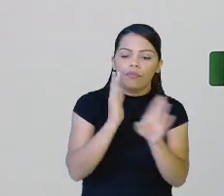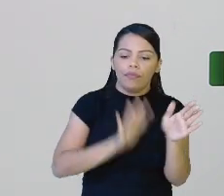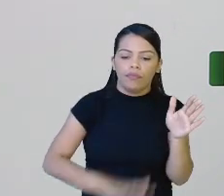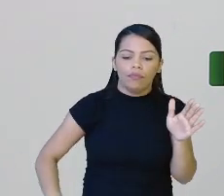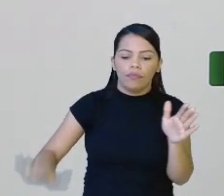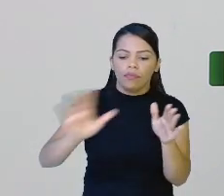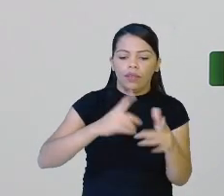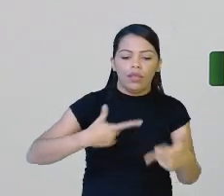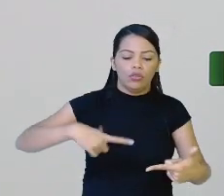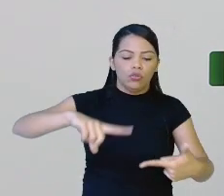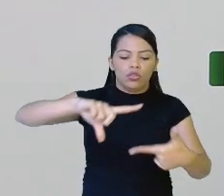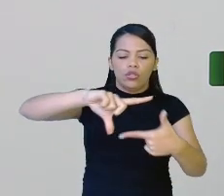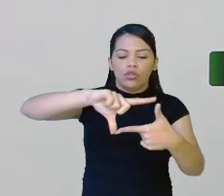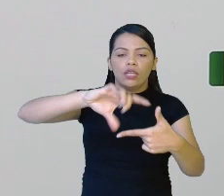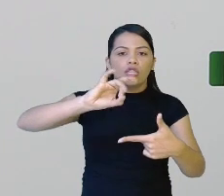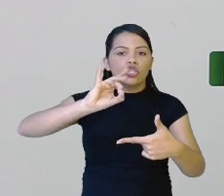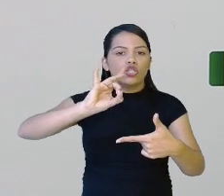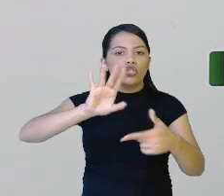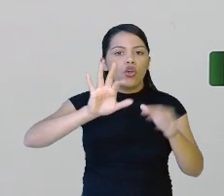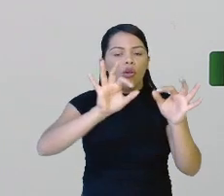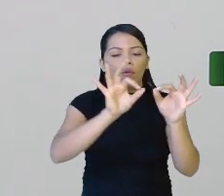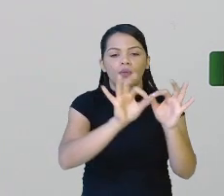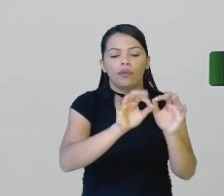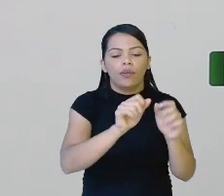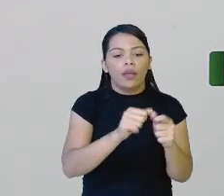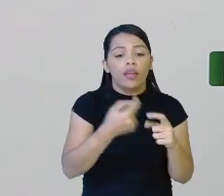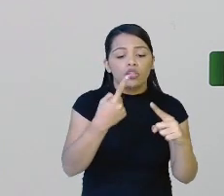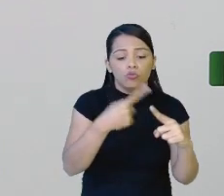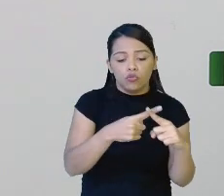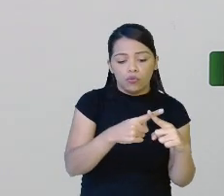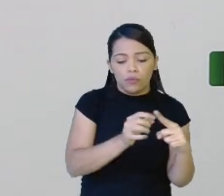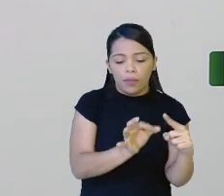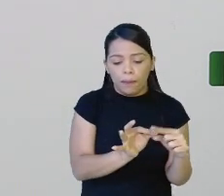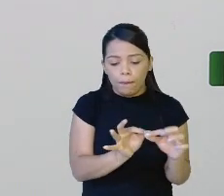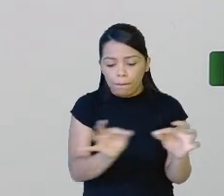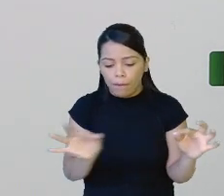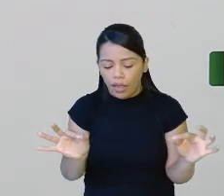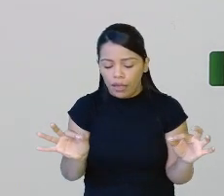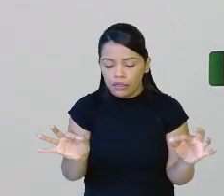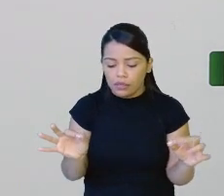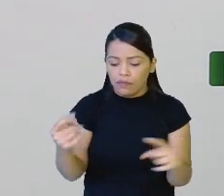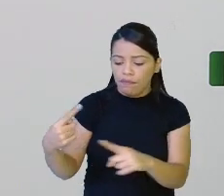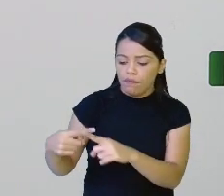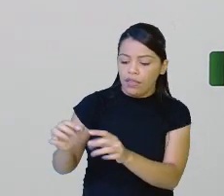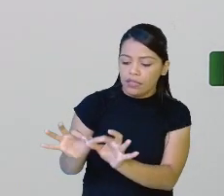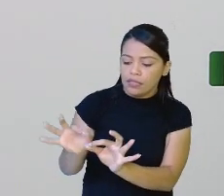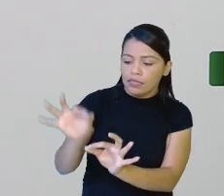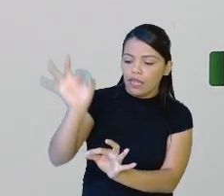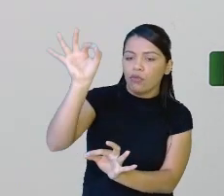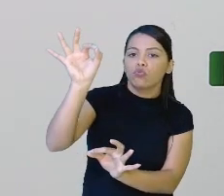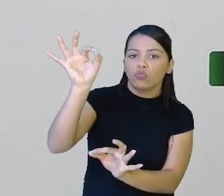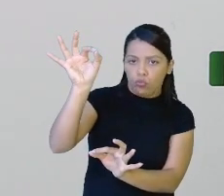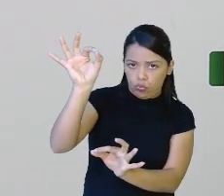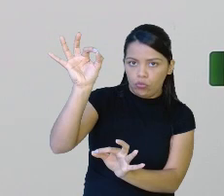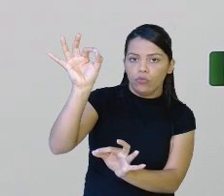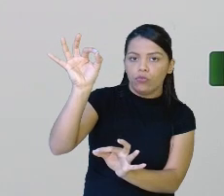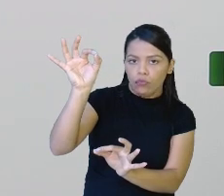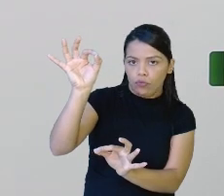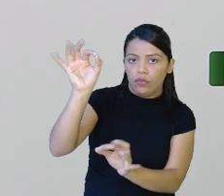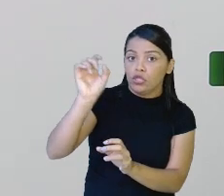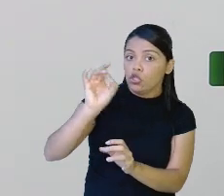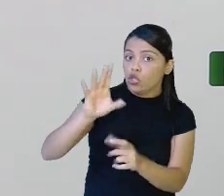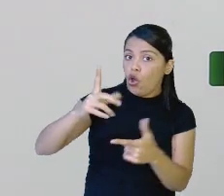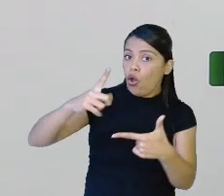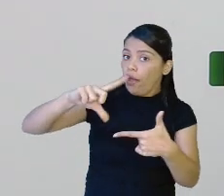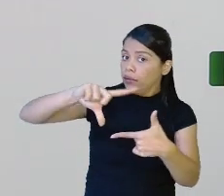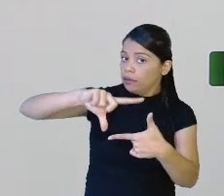basta multiplicar base vezes altura. Figura poligonal retangular. Presta